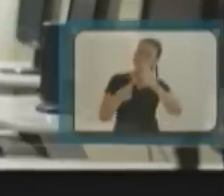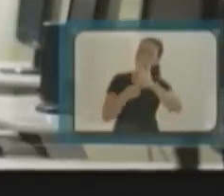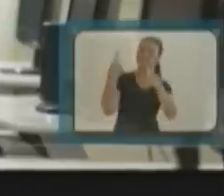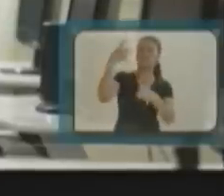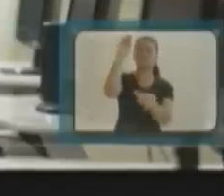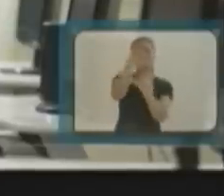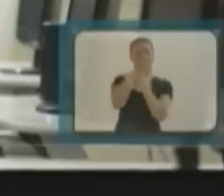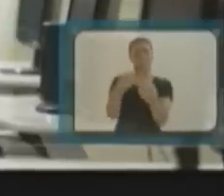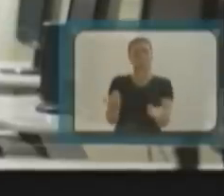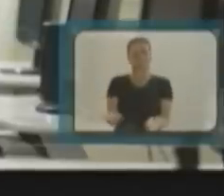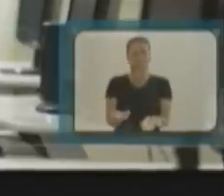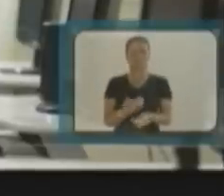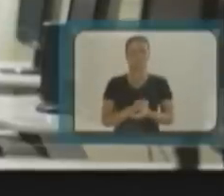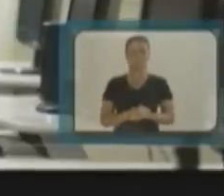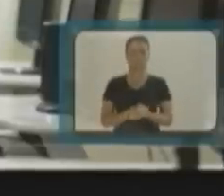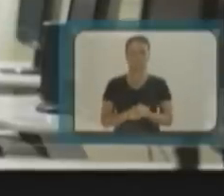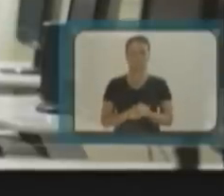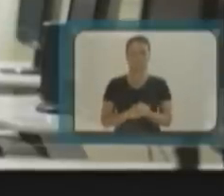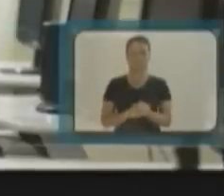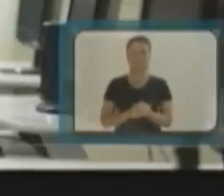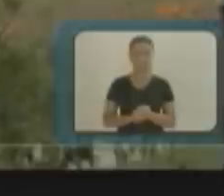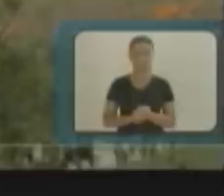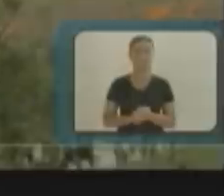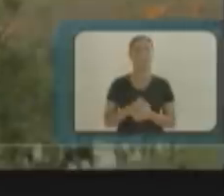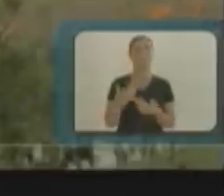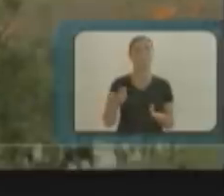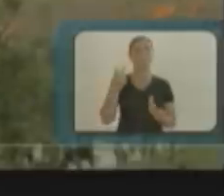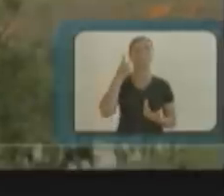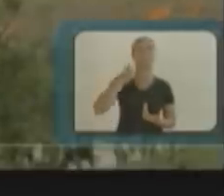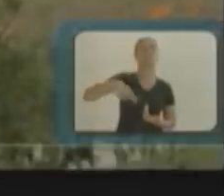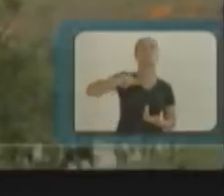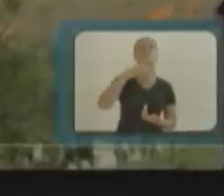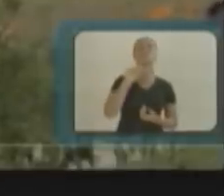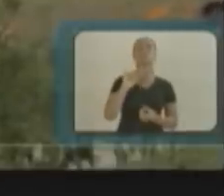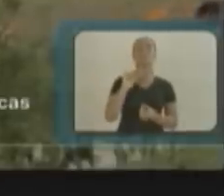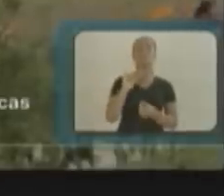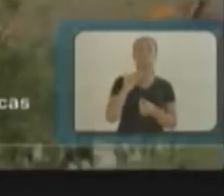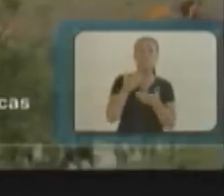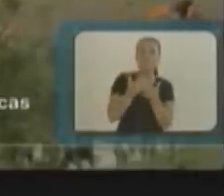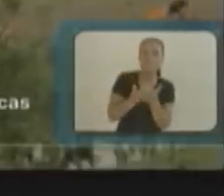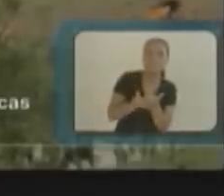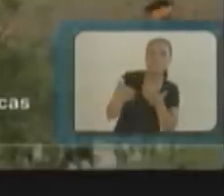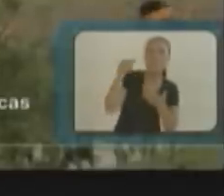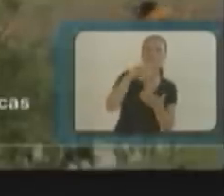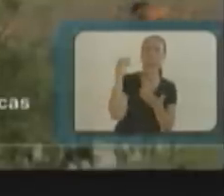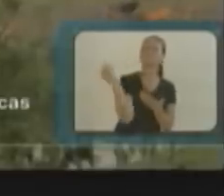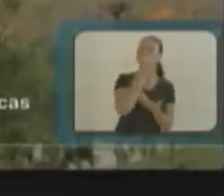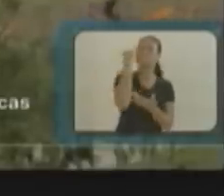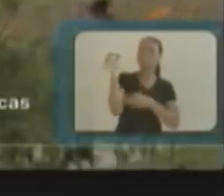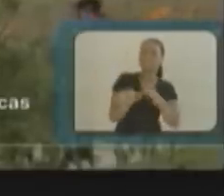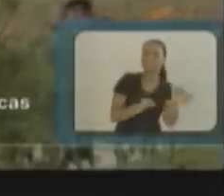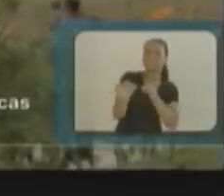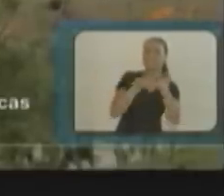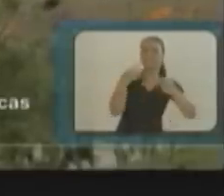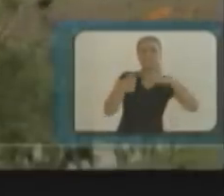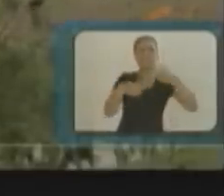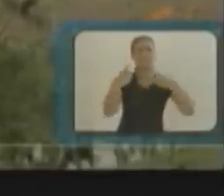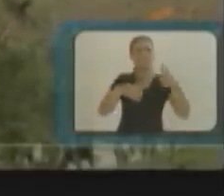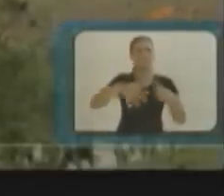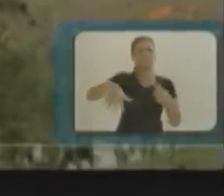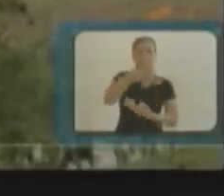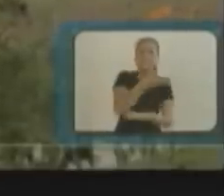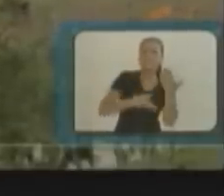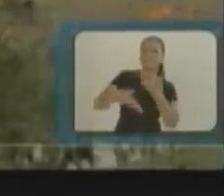que a sociedade e os governos façam sua parte. Para isso, um passo importante é o planejamento de políticas públicas integradas,